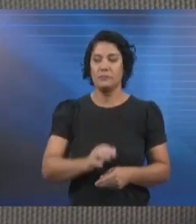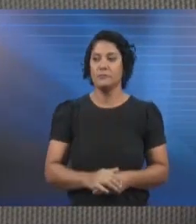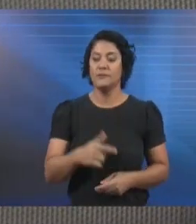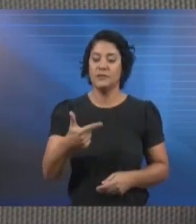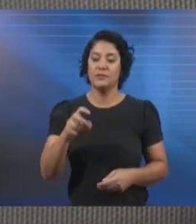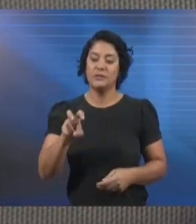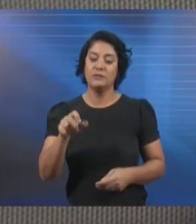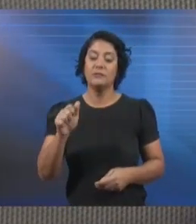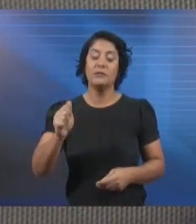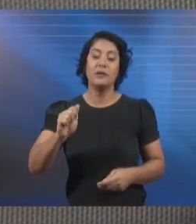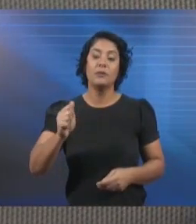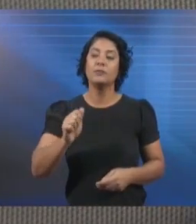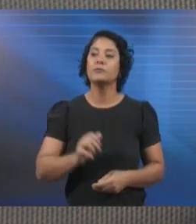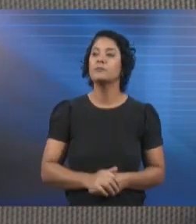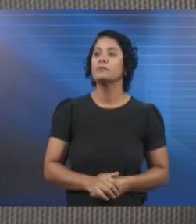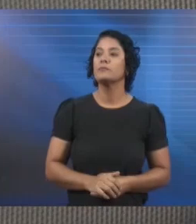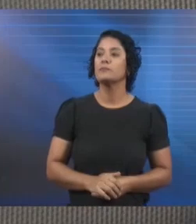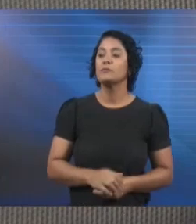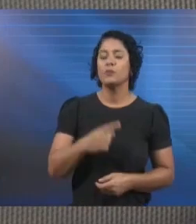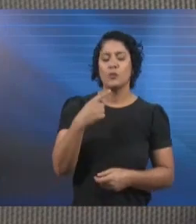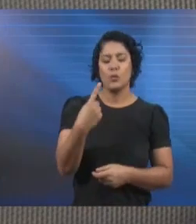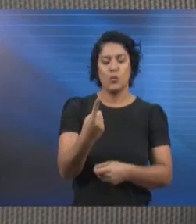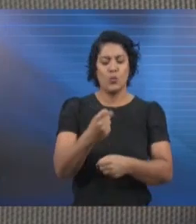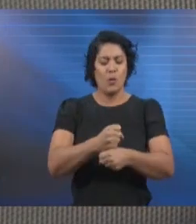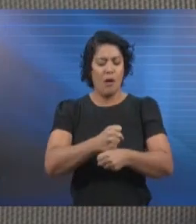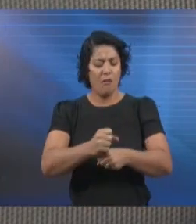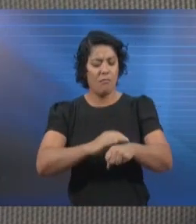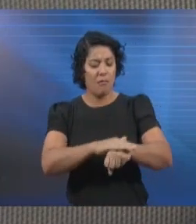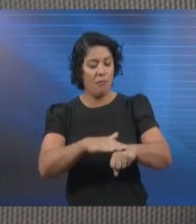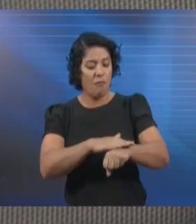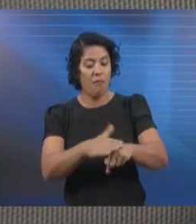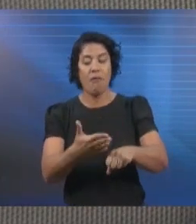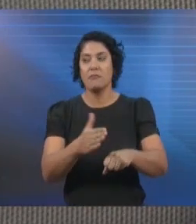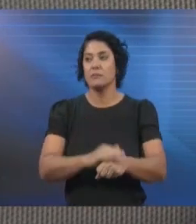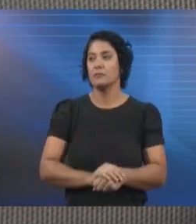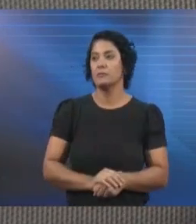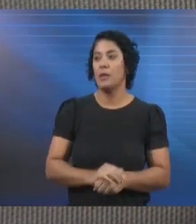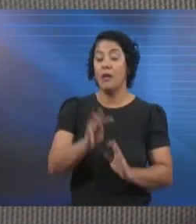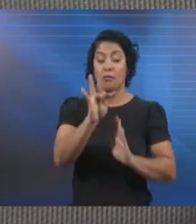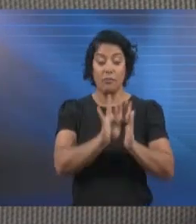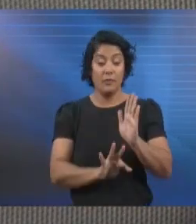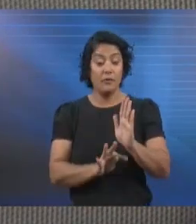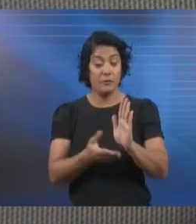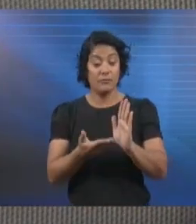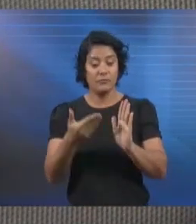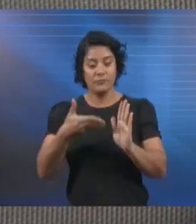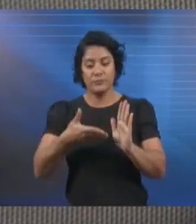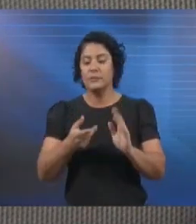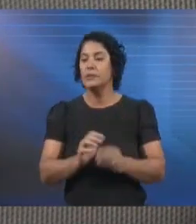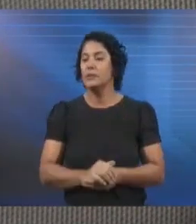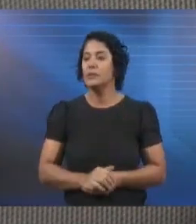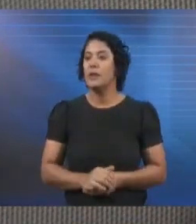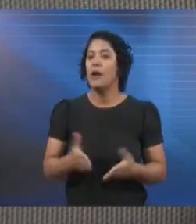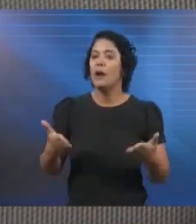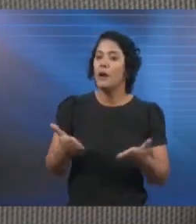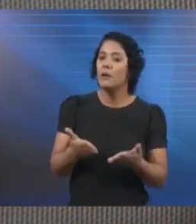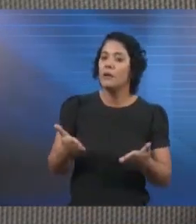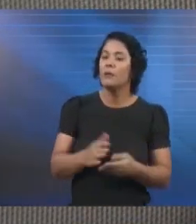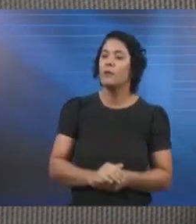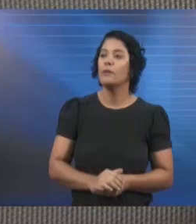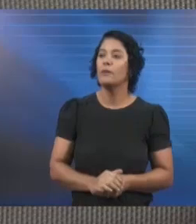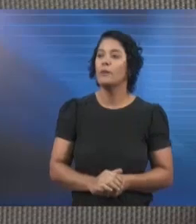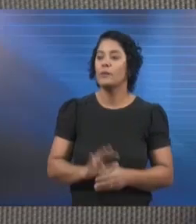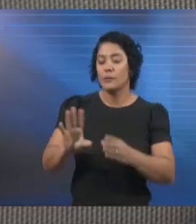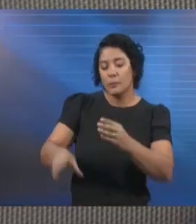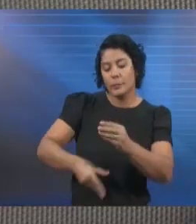ocorre que após um ano de negociações chegou-se a um texto final e agora eh surgiu a necessidade de fazer